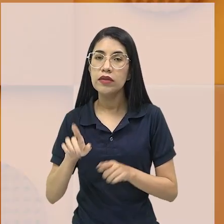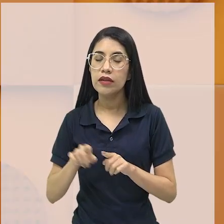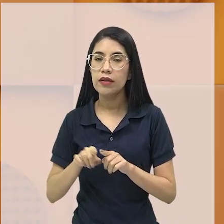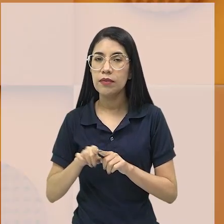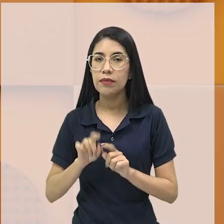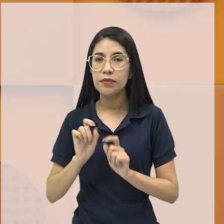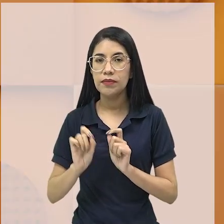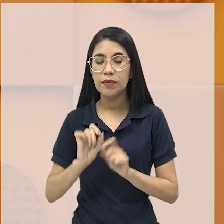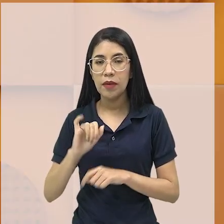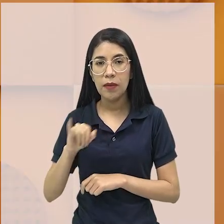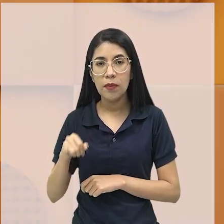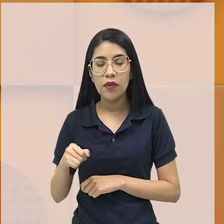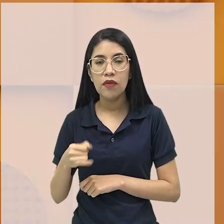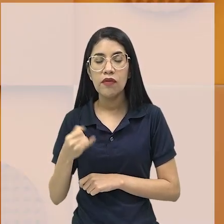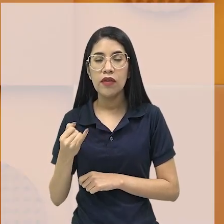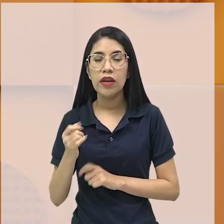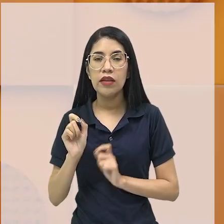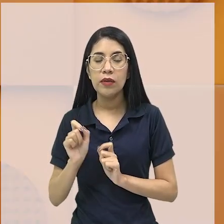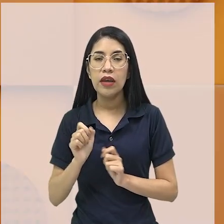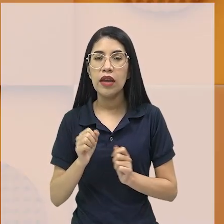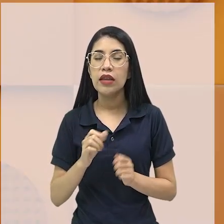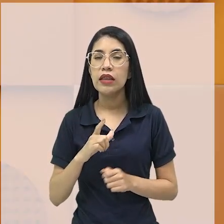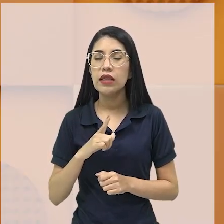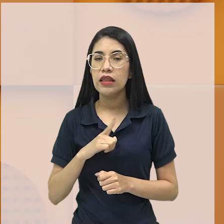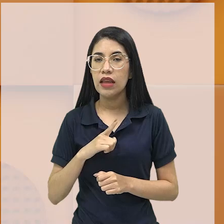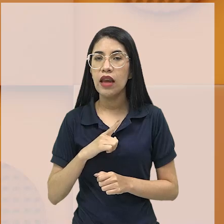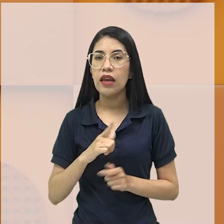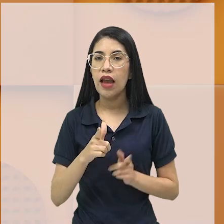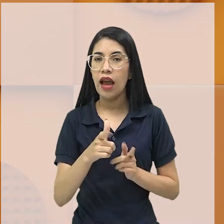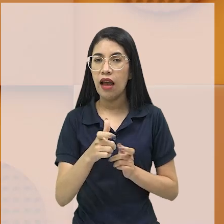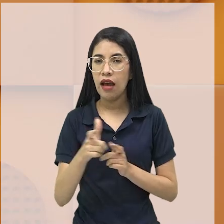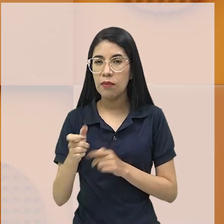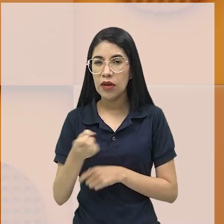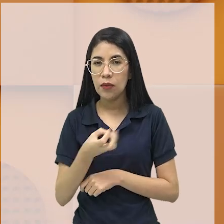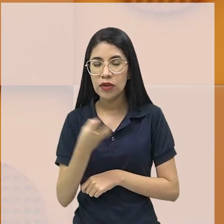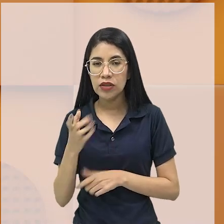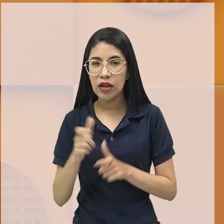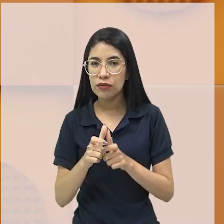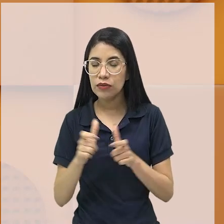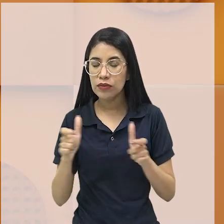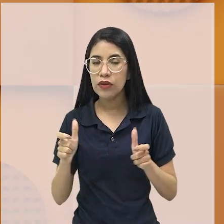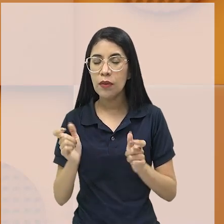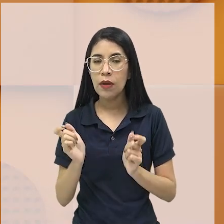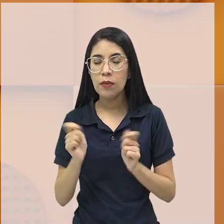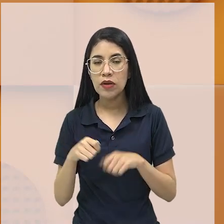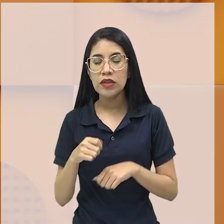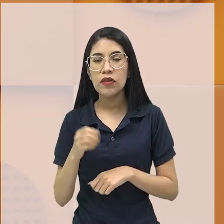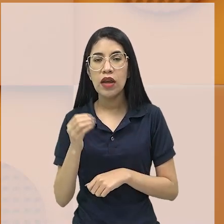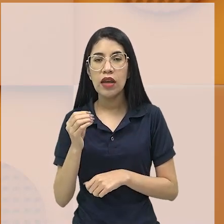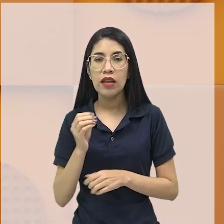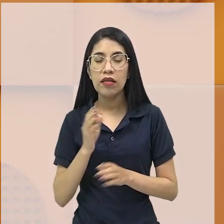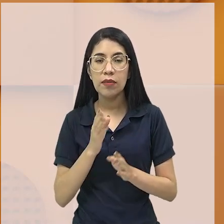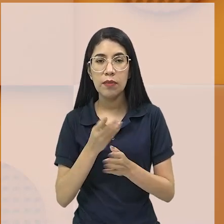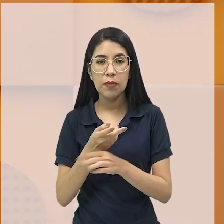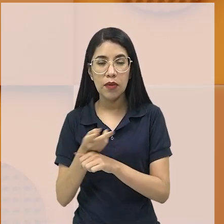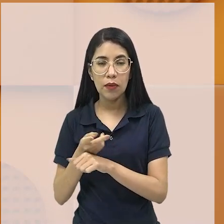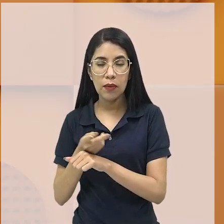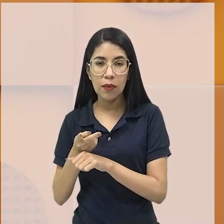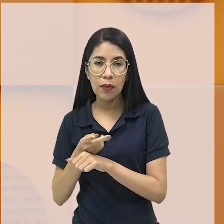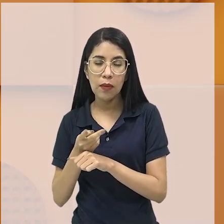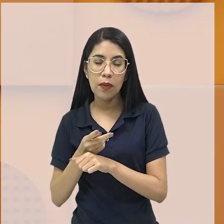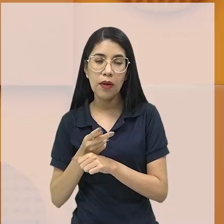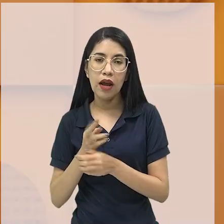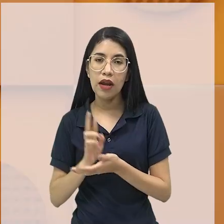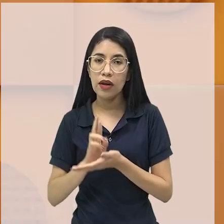fazer desse poder bélico, né? Para poder buscar recursos que eles não tinham